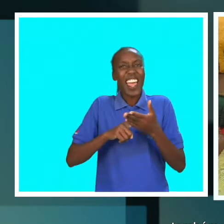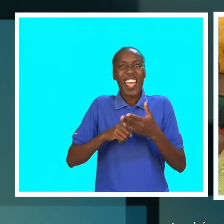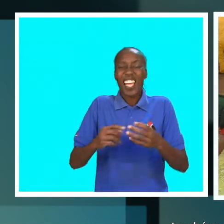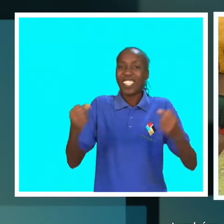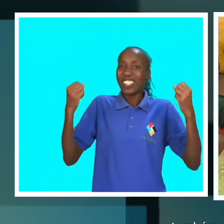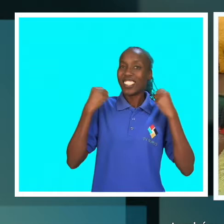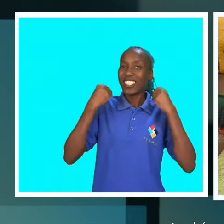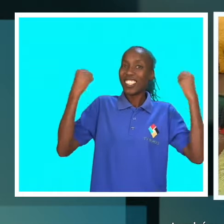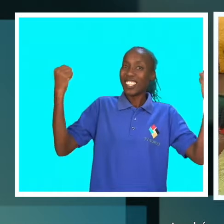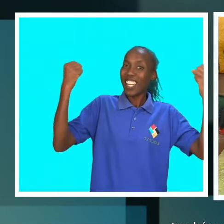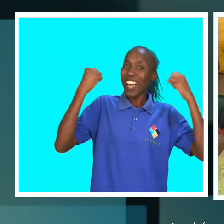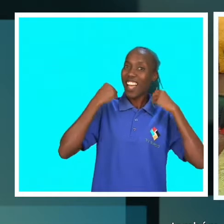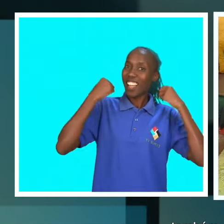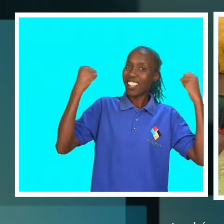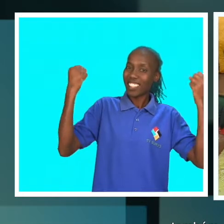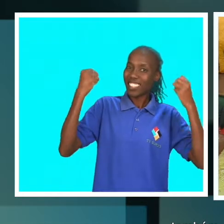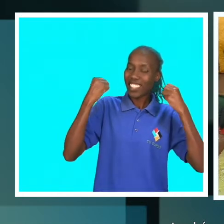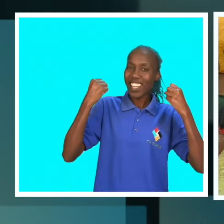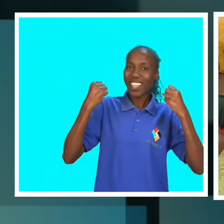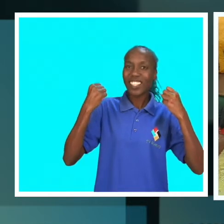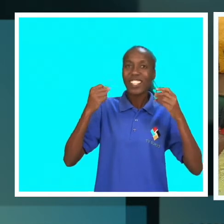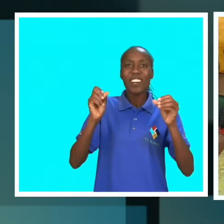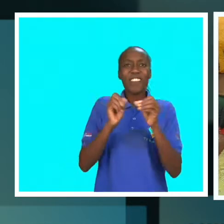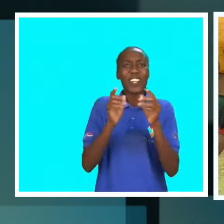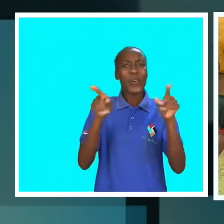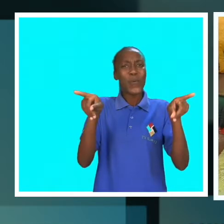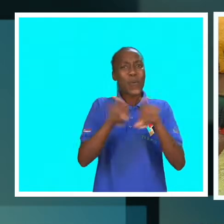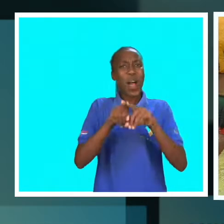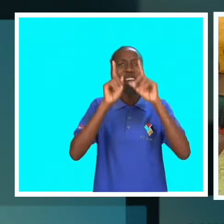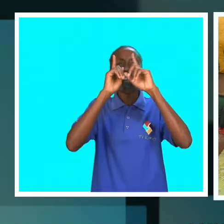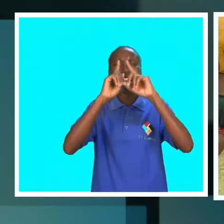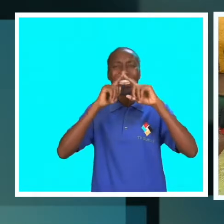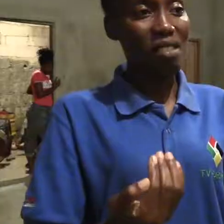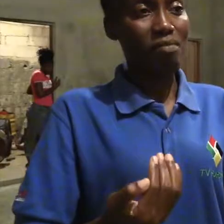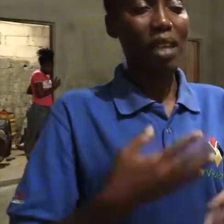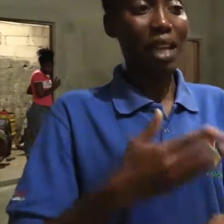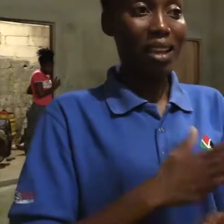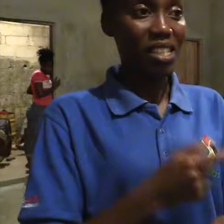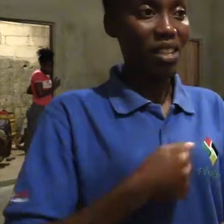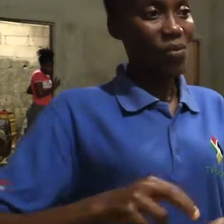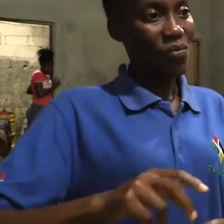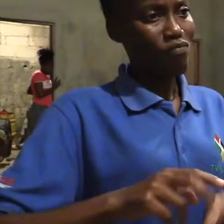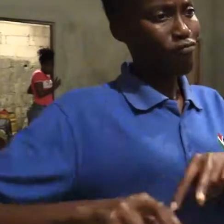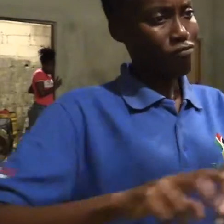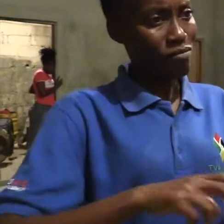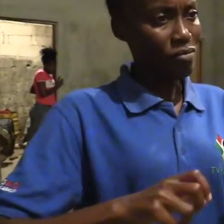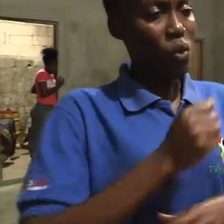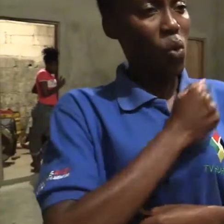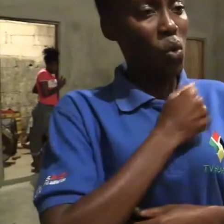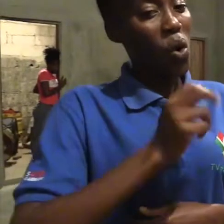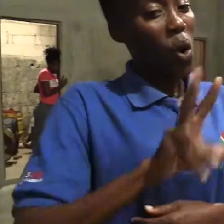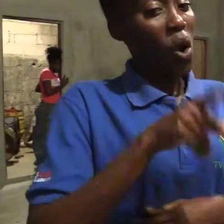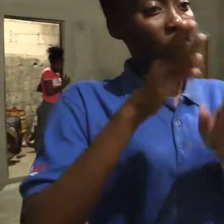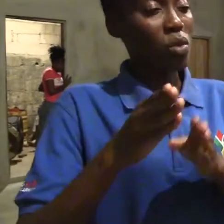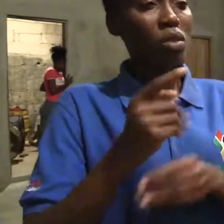E traz felicidade à pessoa por assistir. Já a pessoa começa a mexer os prazos. Estou aqui por gostar e dizer a